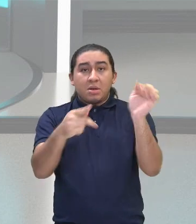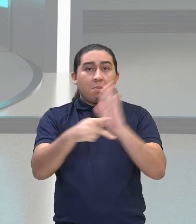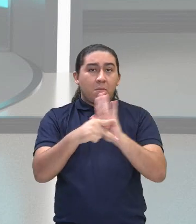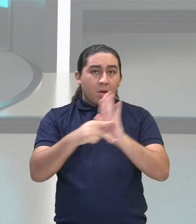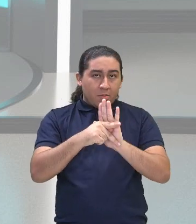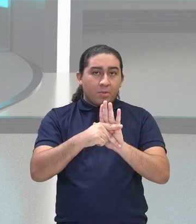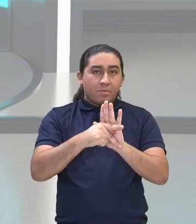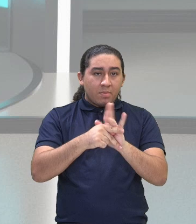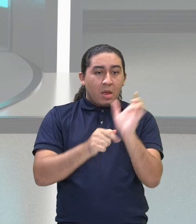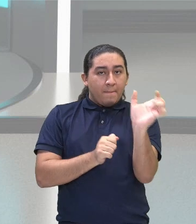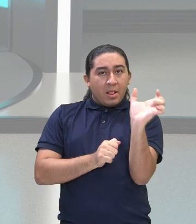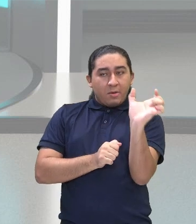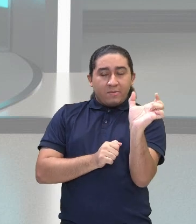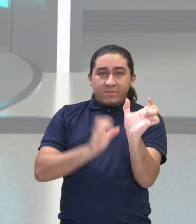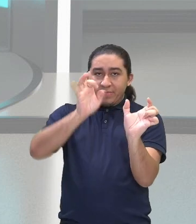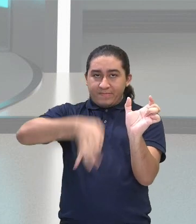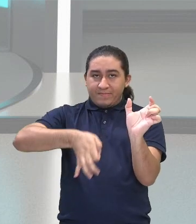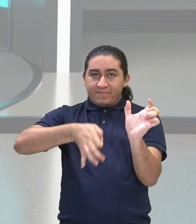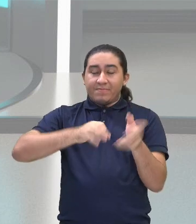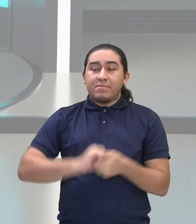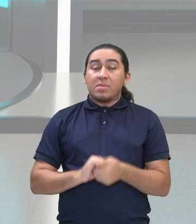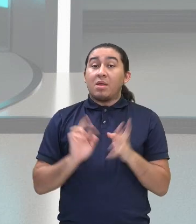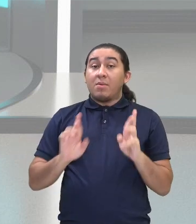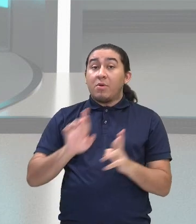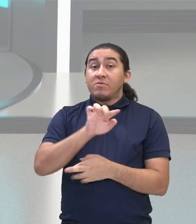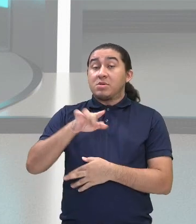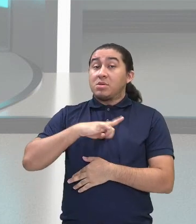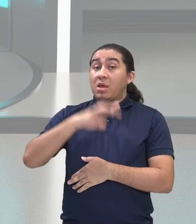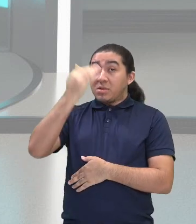natureza. Ok? Espero que vocês tenham